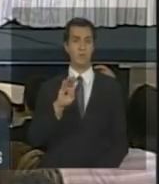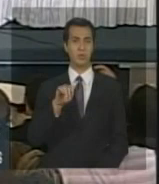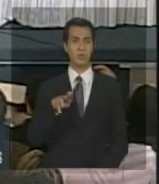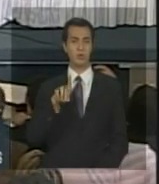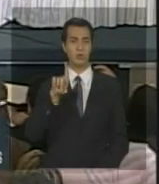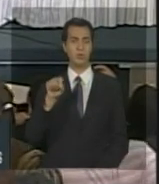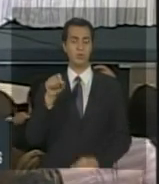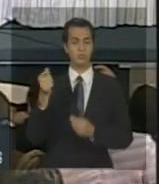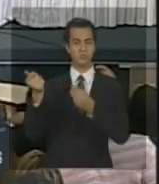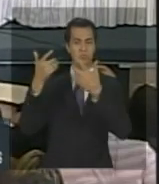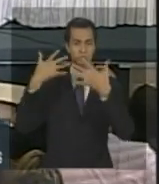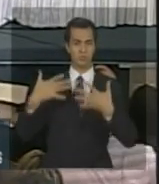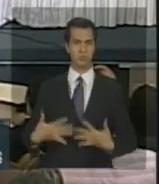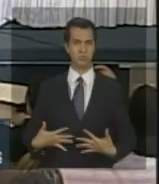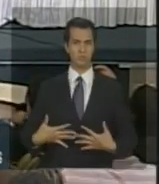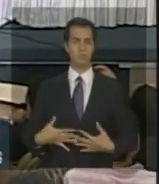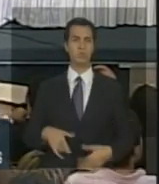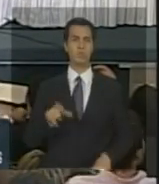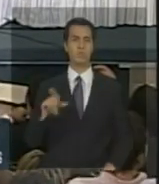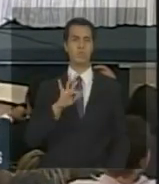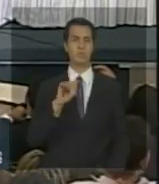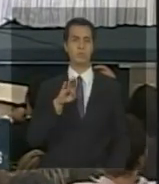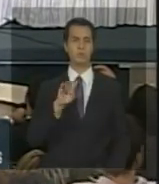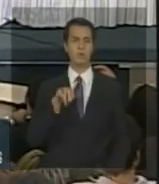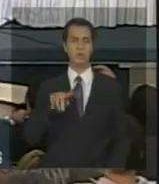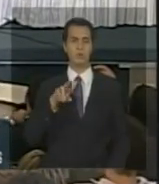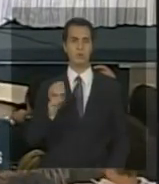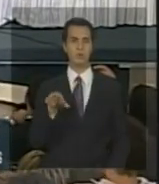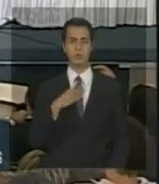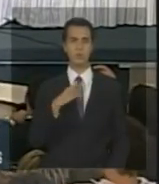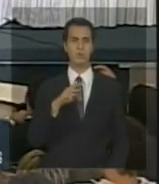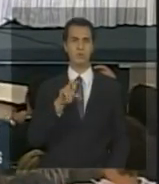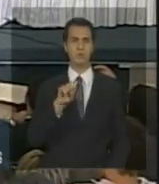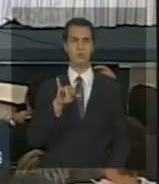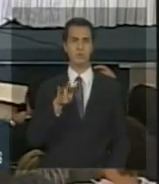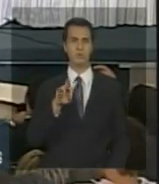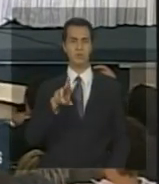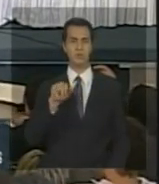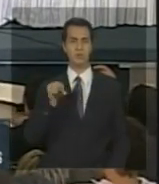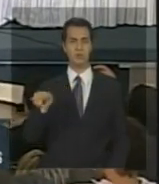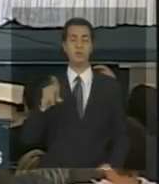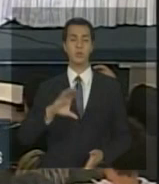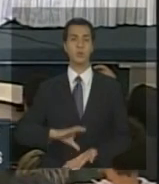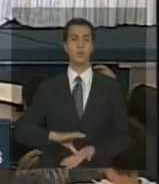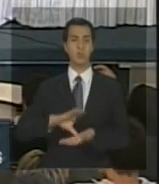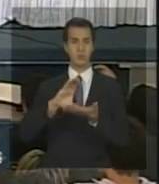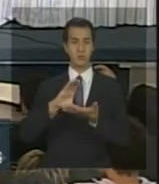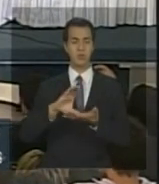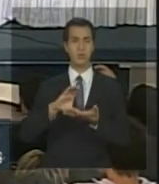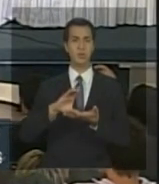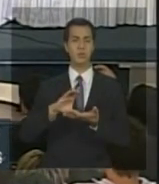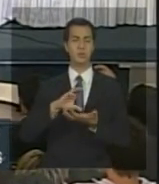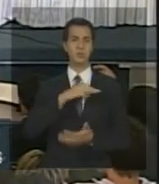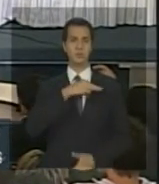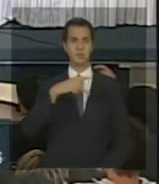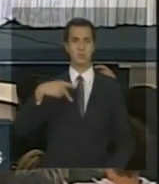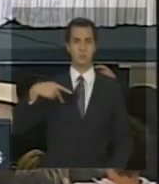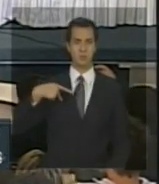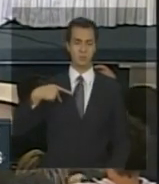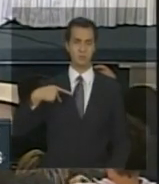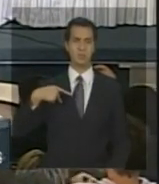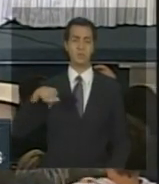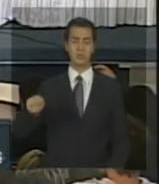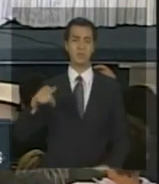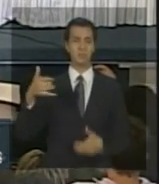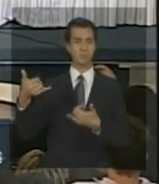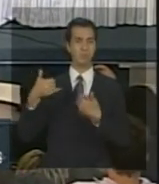relatava, Fabiano Augusto Matisse Silveira, que representa, é conselheiro do Conselho Nacional do Ministério Público, me relatava sobre